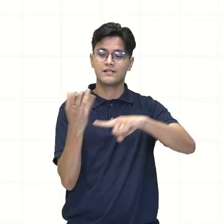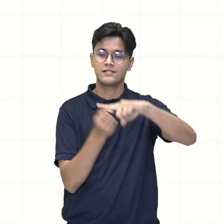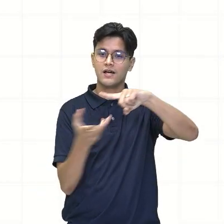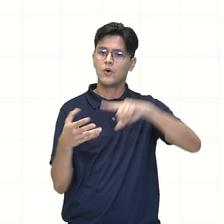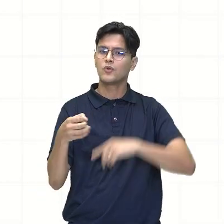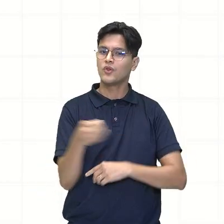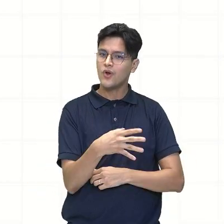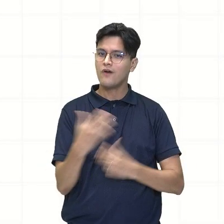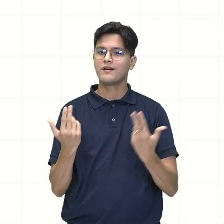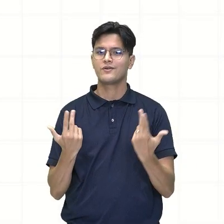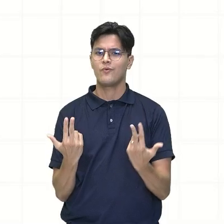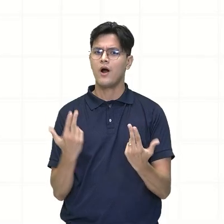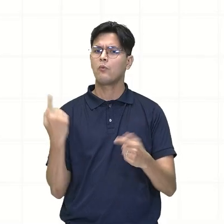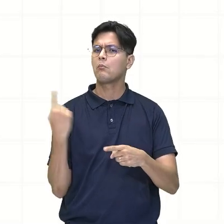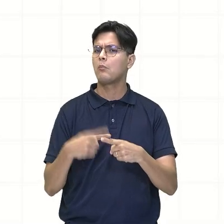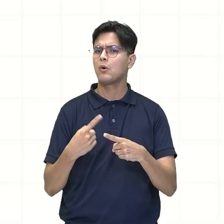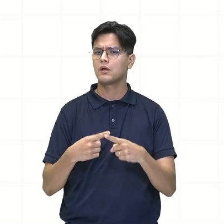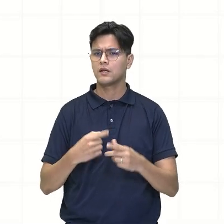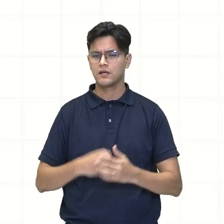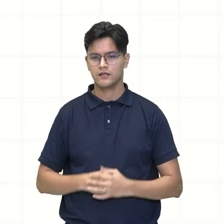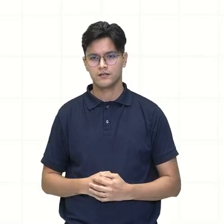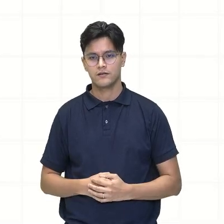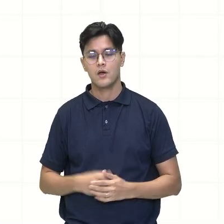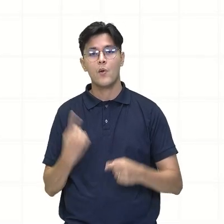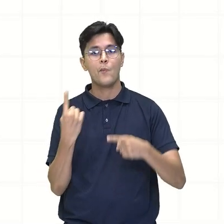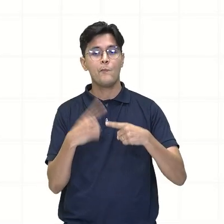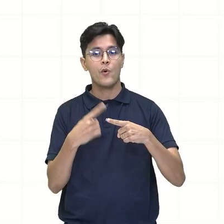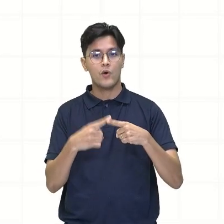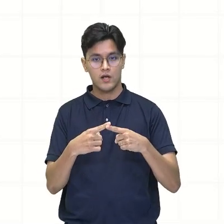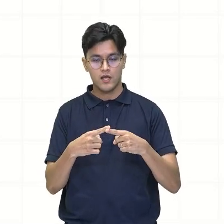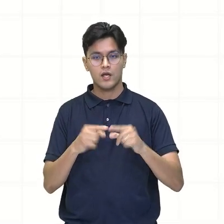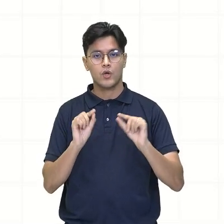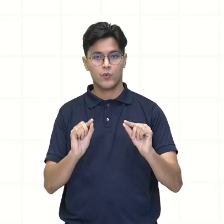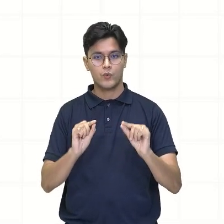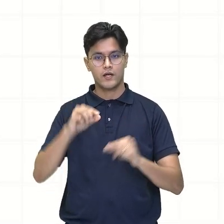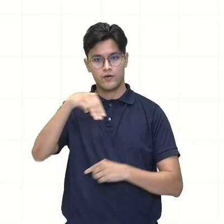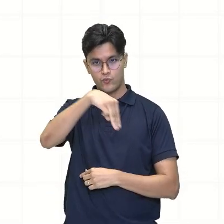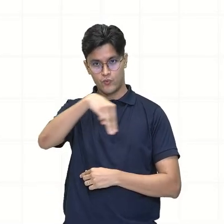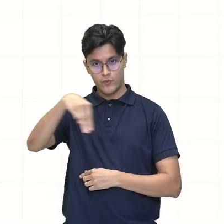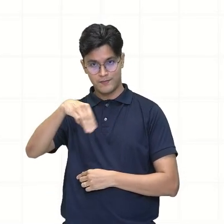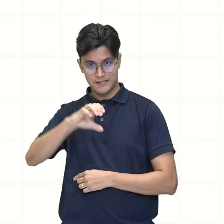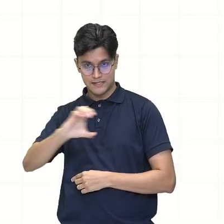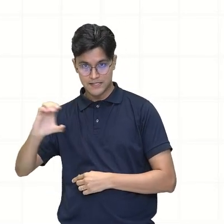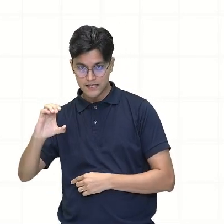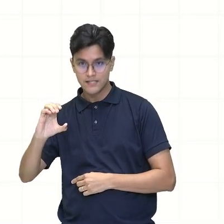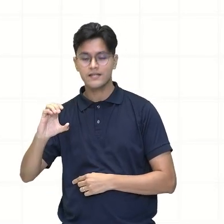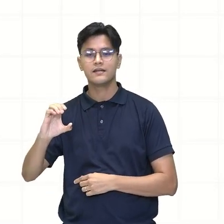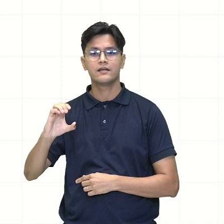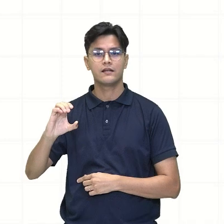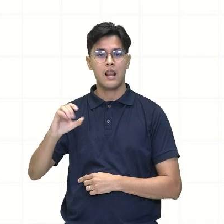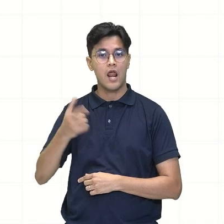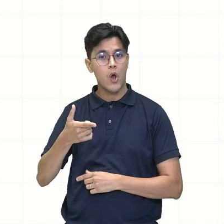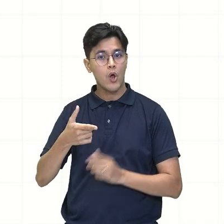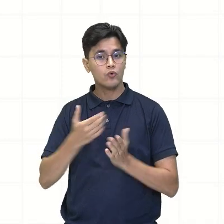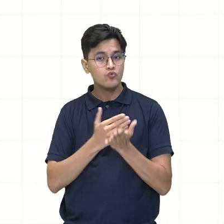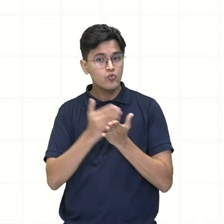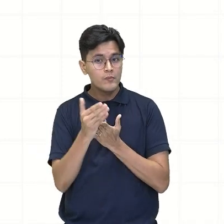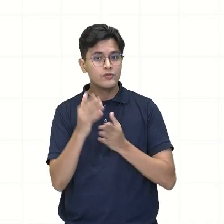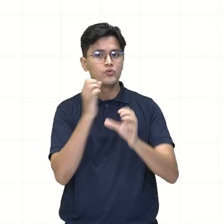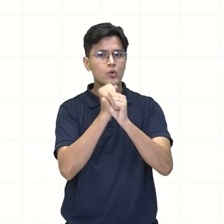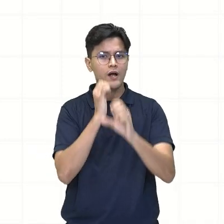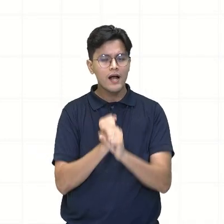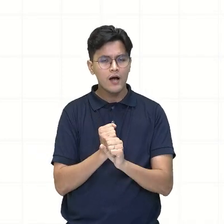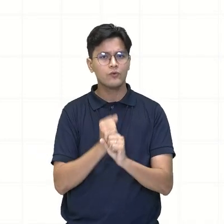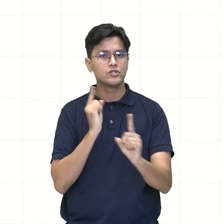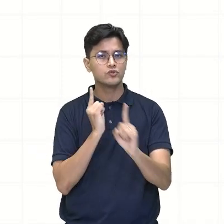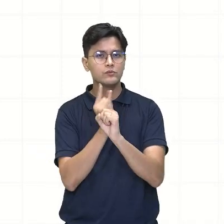isso aconteceu? Porque o MMC, que a gente descobriu lá no começo, ele é o mesmo denominador dessa